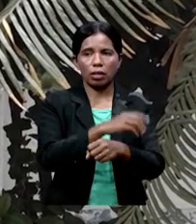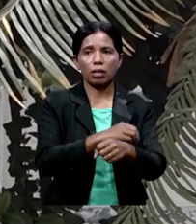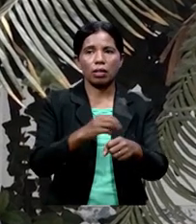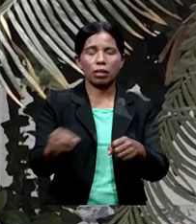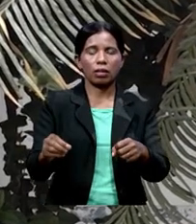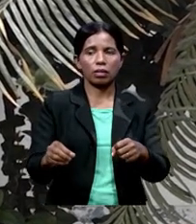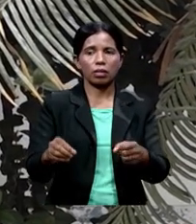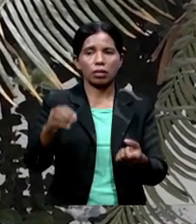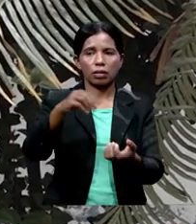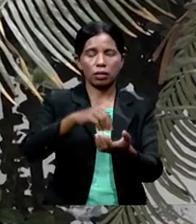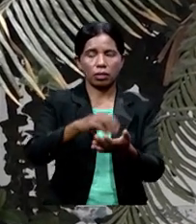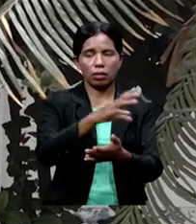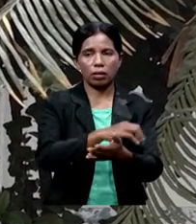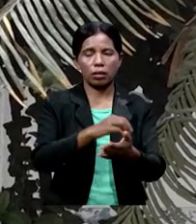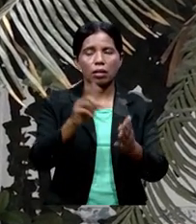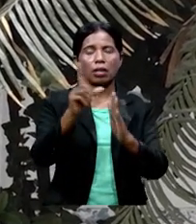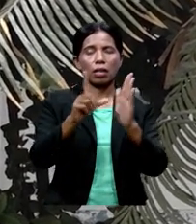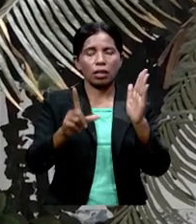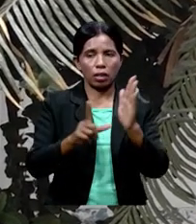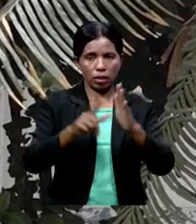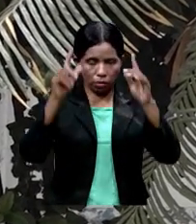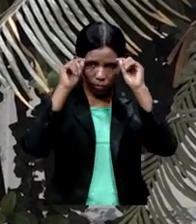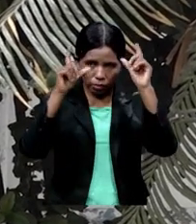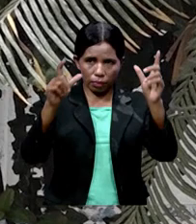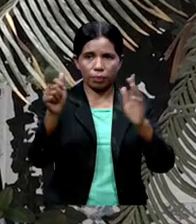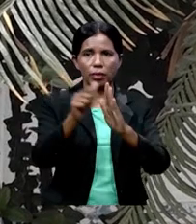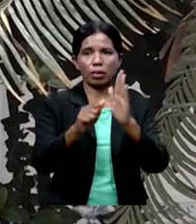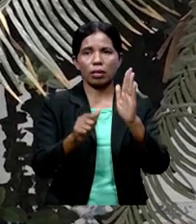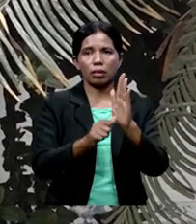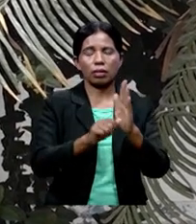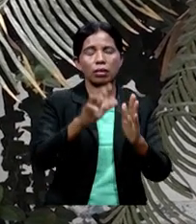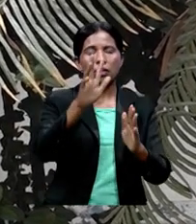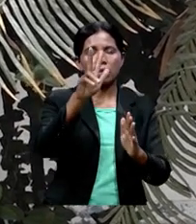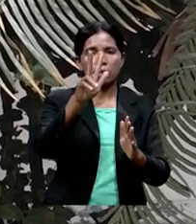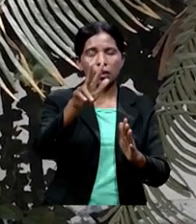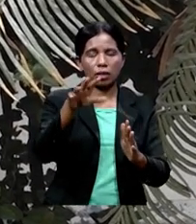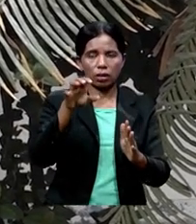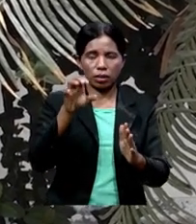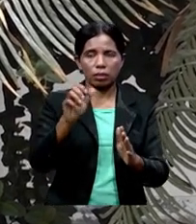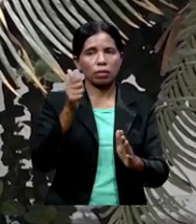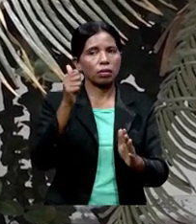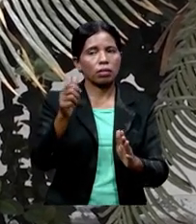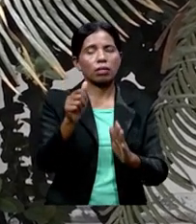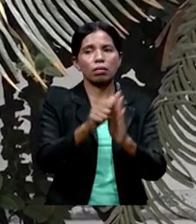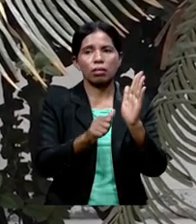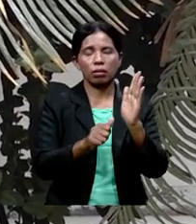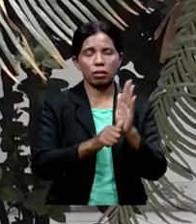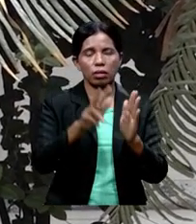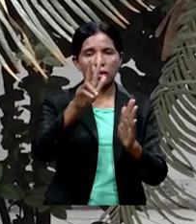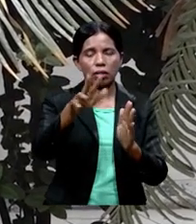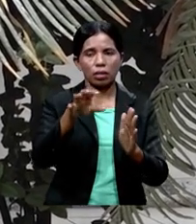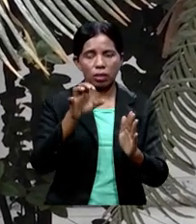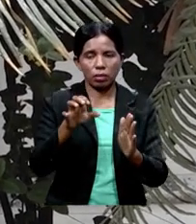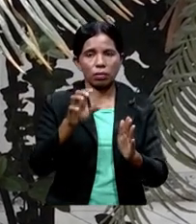neve previsto e a Código Penal Timor-Leste, artigo atus tolu sanulo, no artigo atus tolu sanulo recém